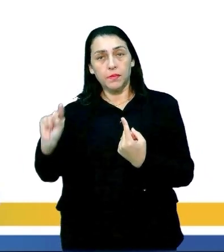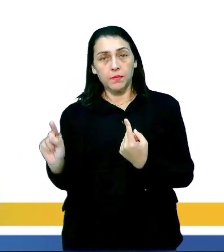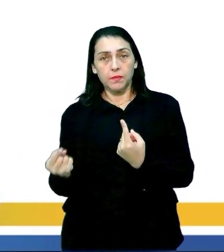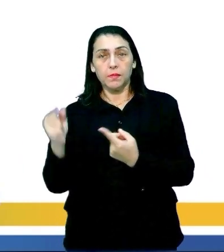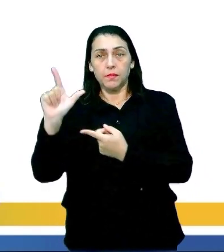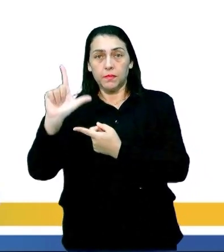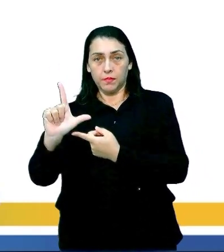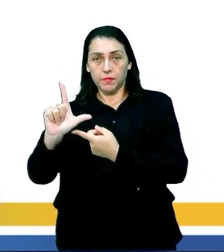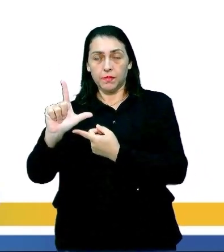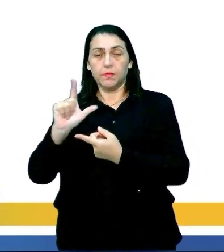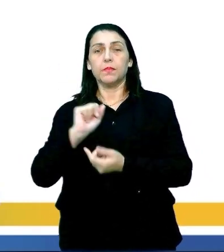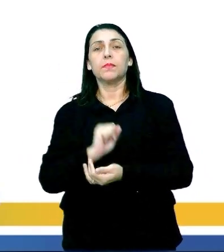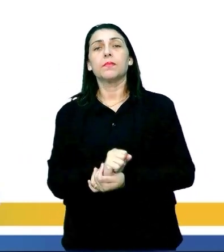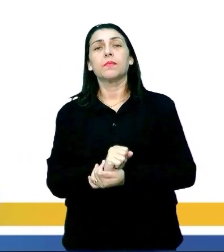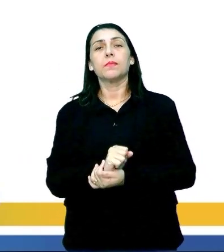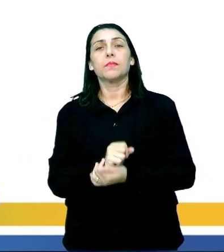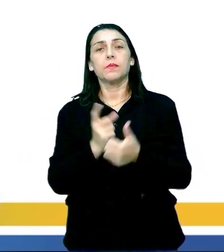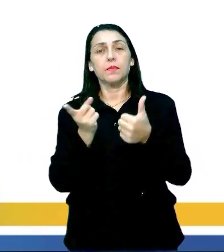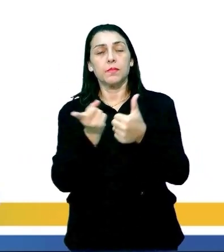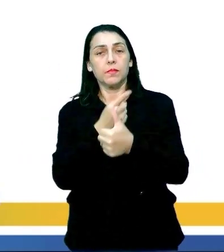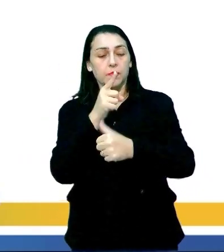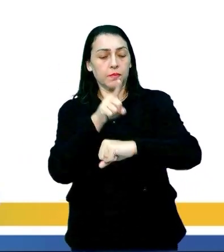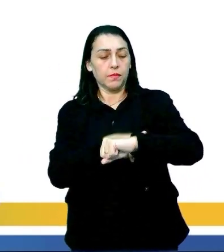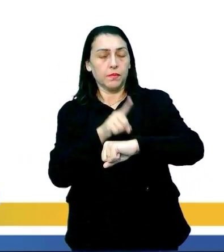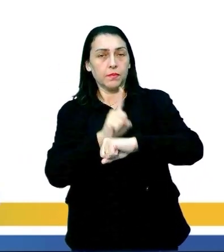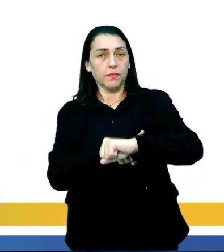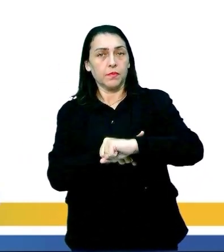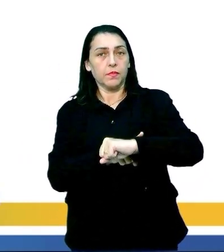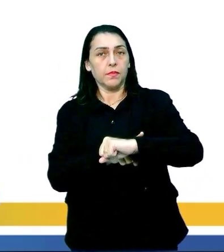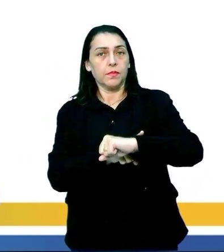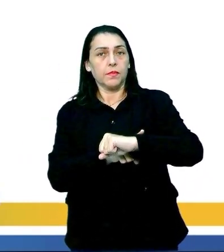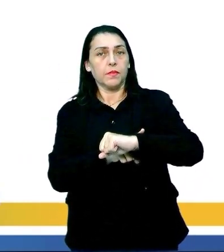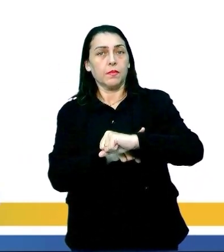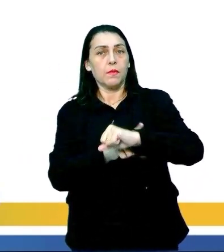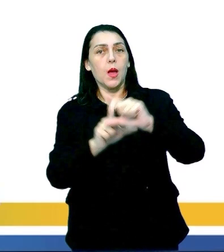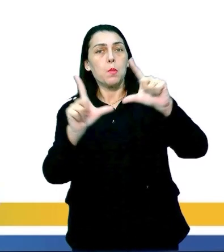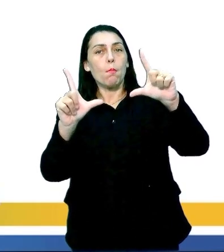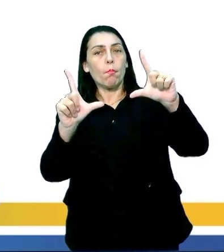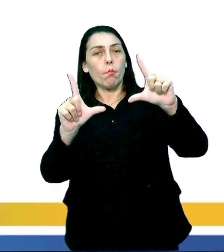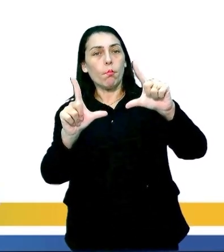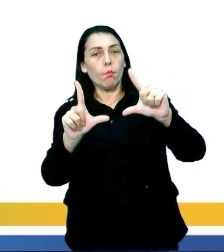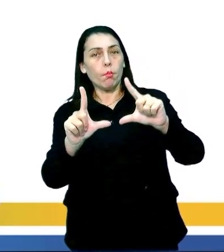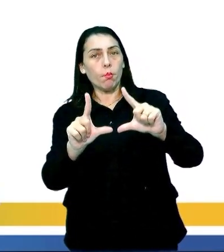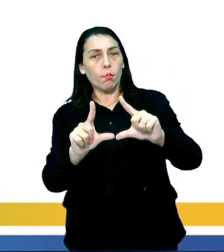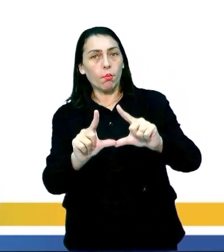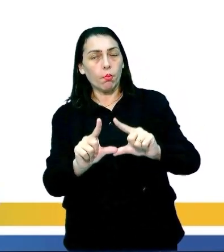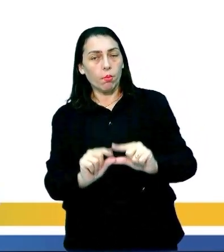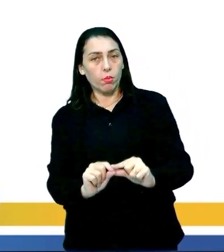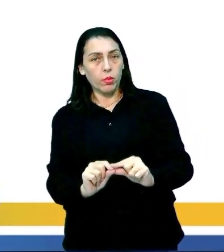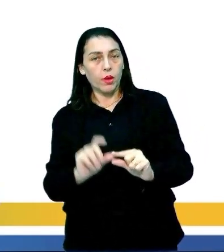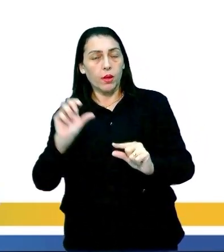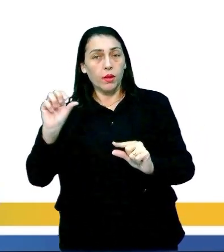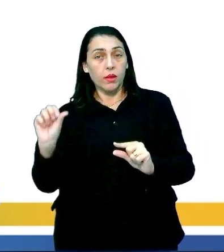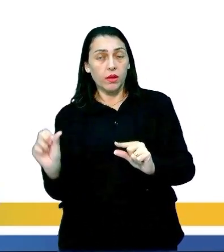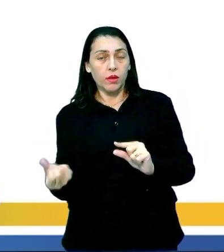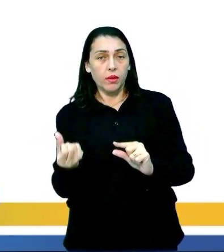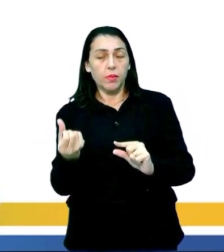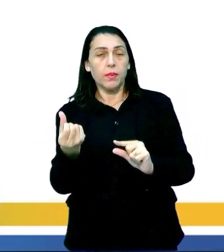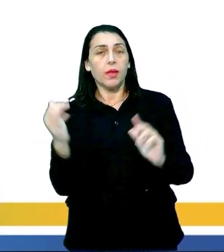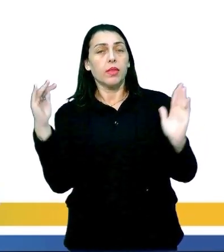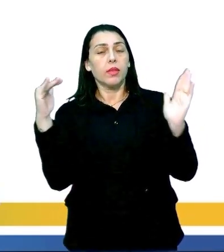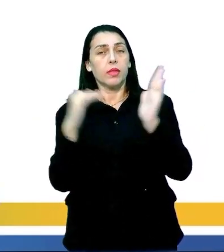litros. Né? Na primeira hora, ele esvaziou. Ó, tá? De 6.000 ele